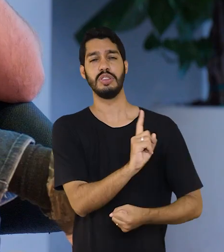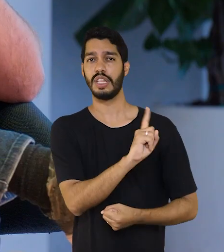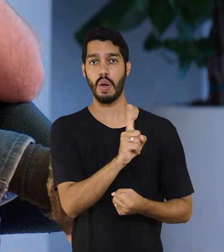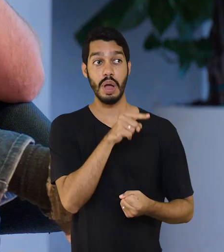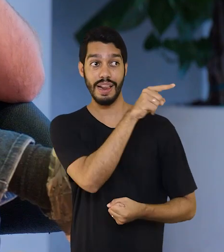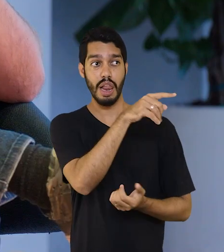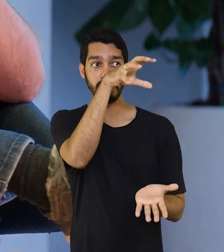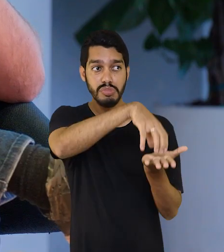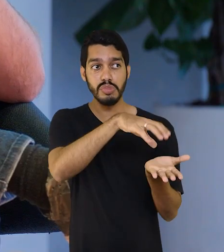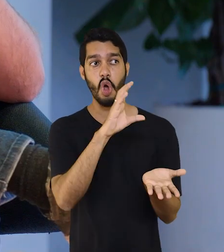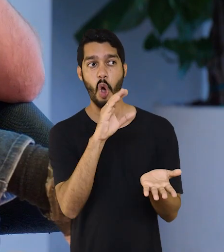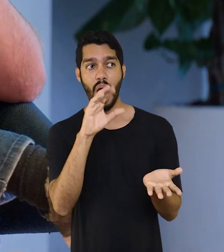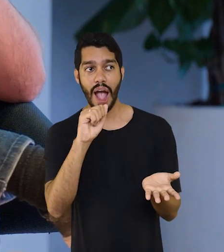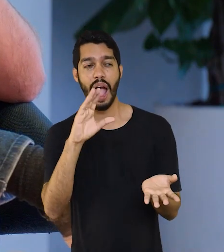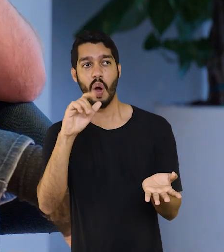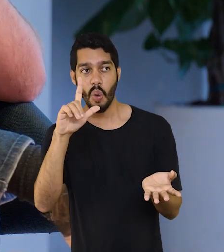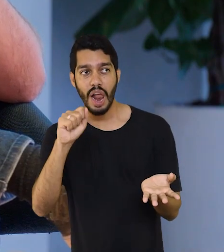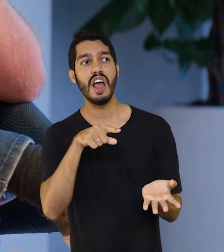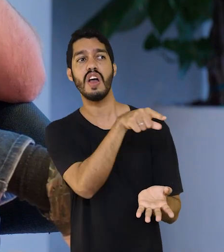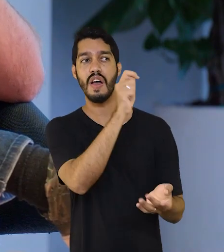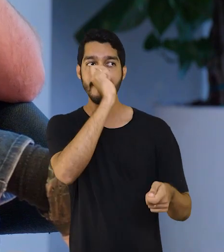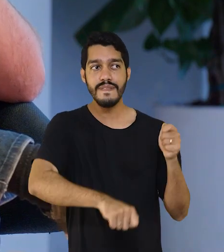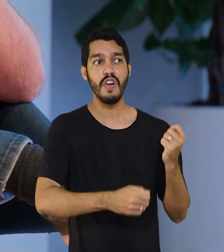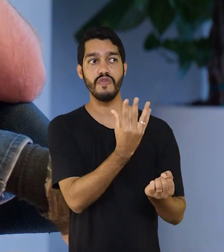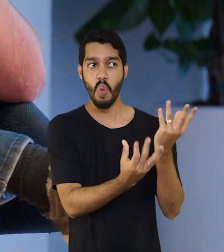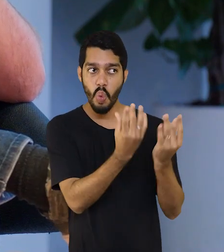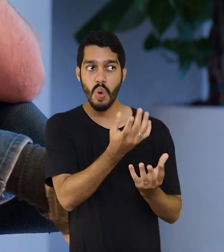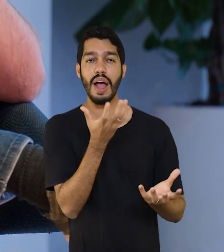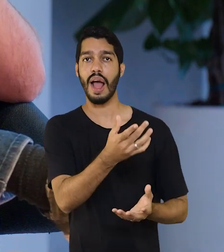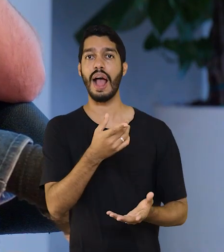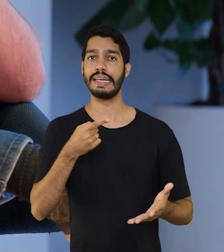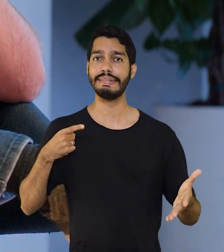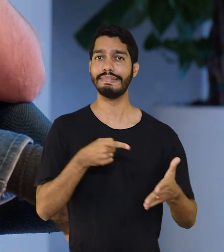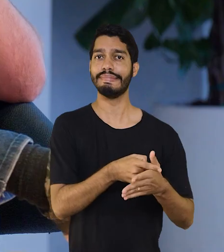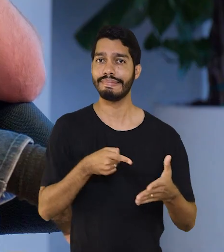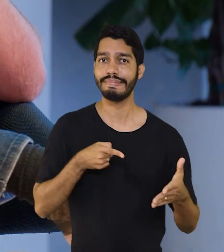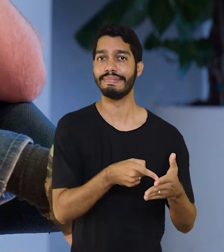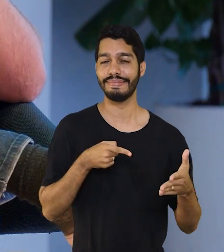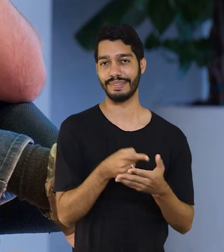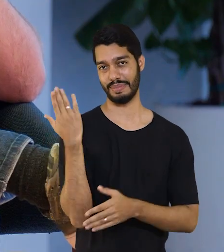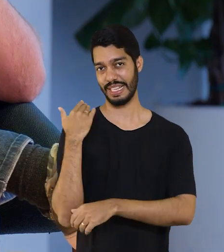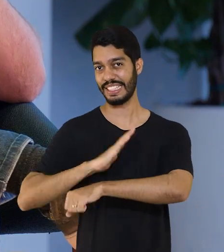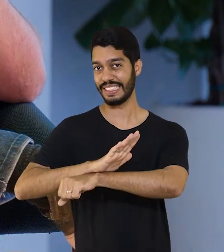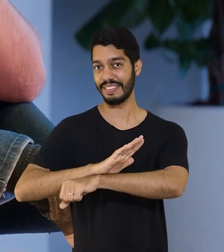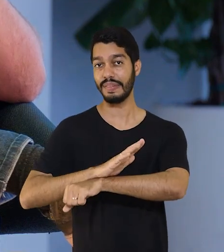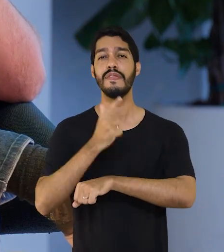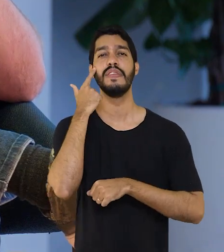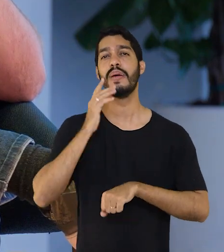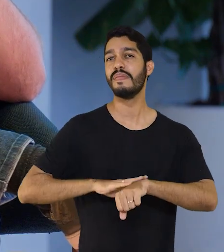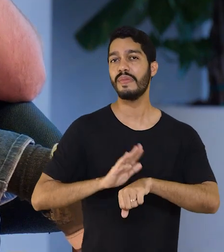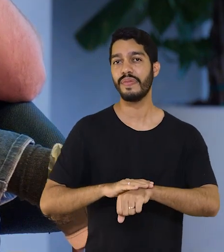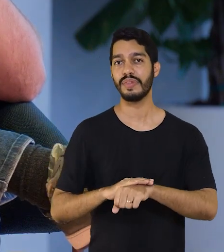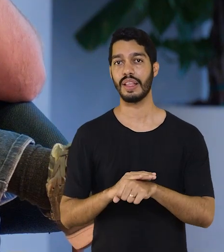cara, foi contra, queria botar fogo na sede da Coca-Cola, e a empresa se posicionou. Enfim, esses são momentos em que